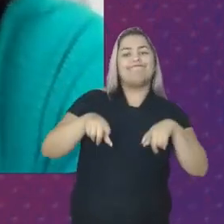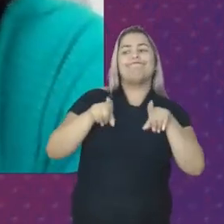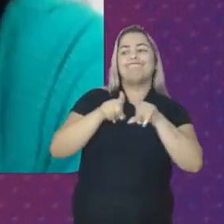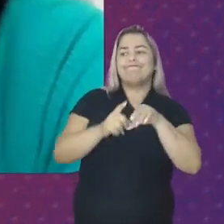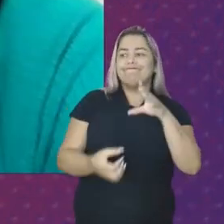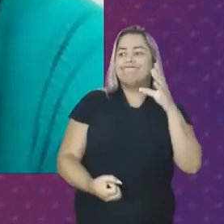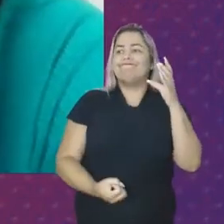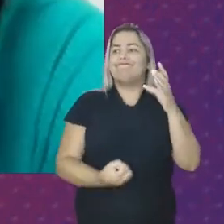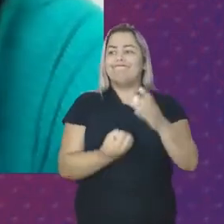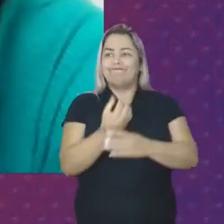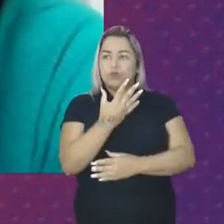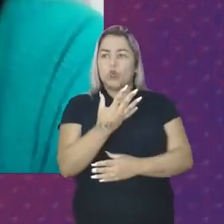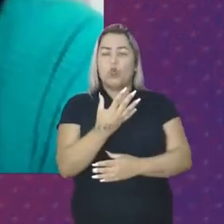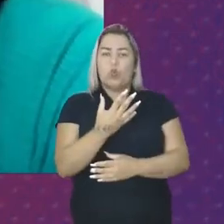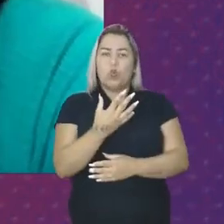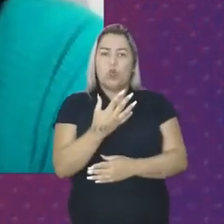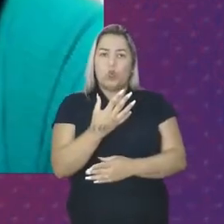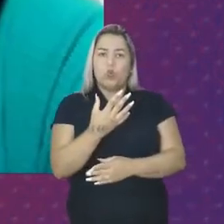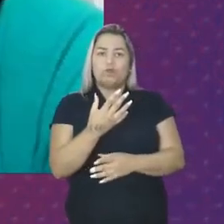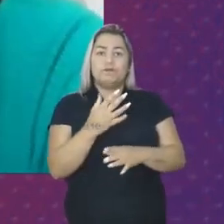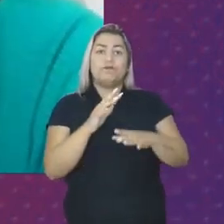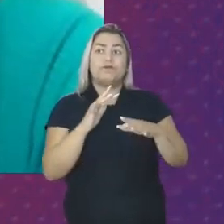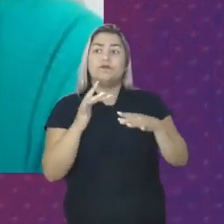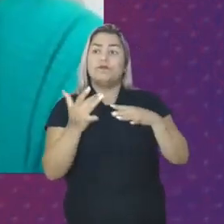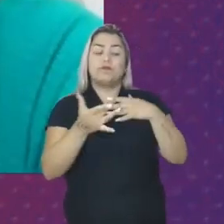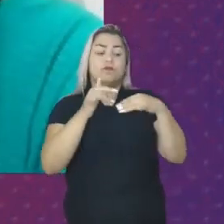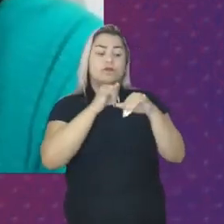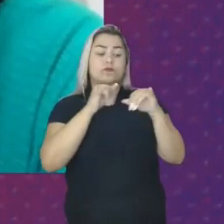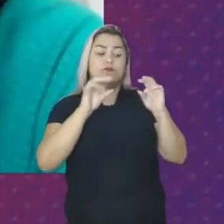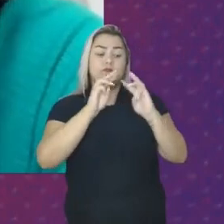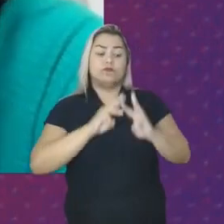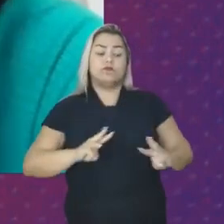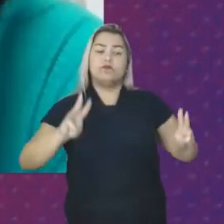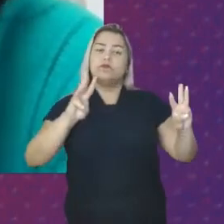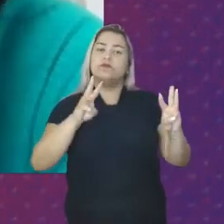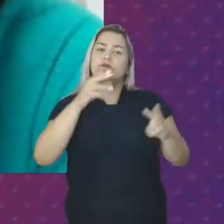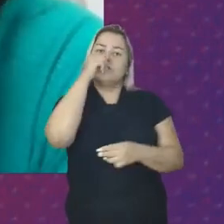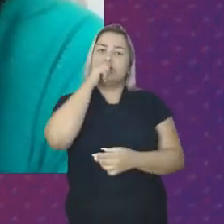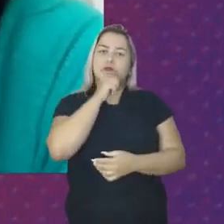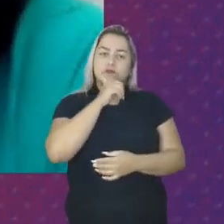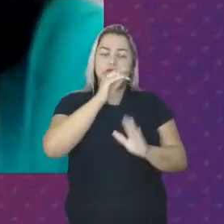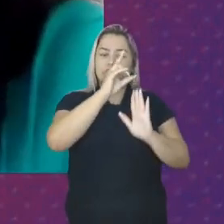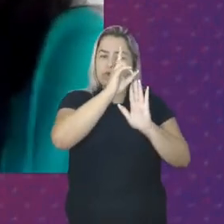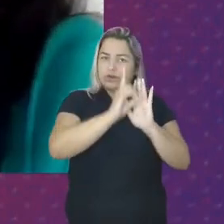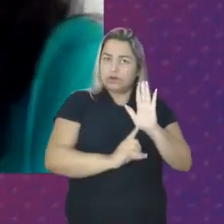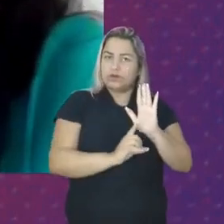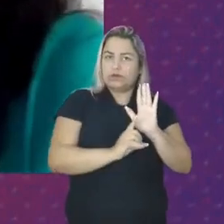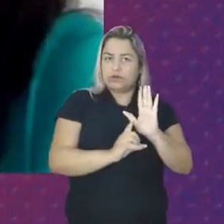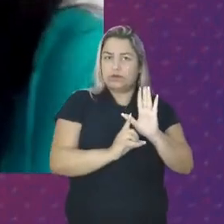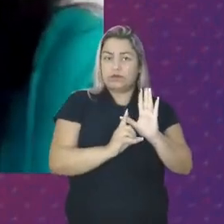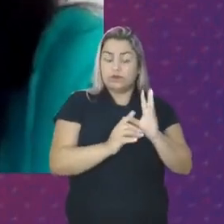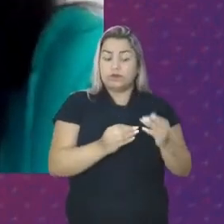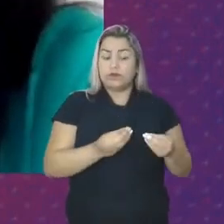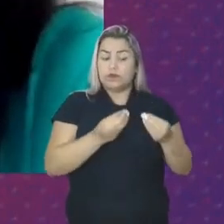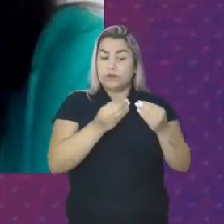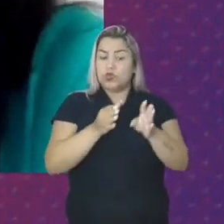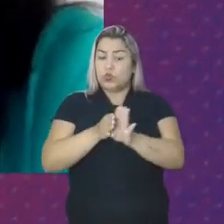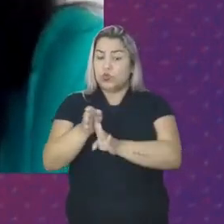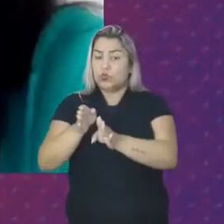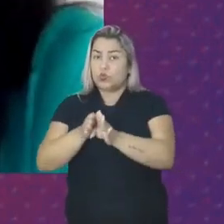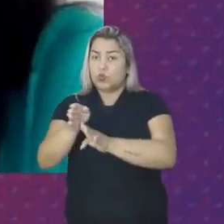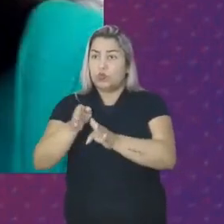criar um canal que pudesse informar as mulheres sobre os seus direitos e dar a elas